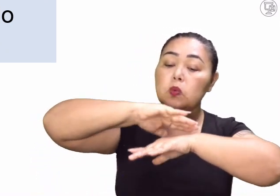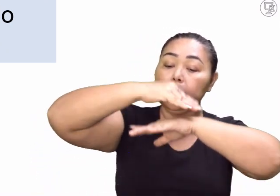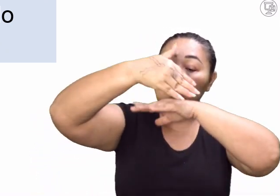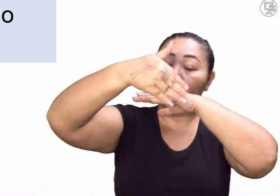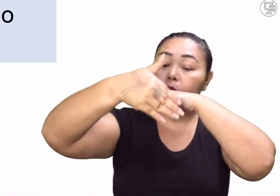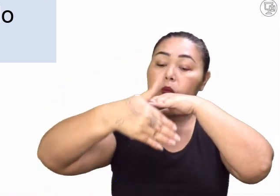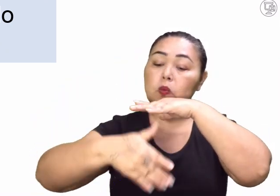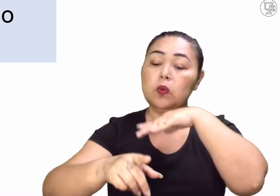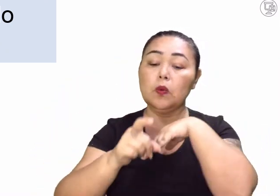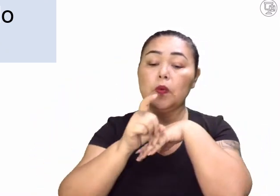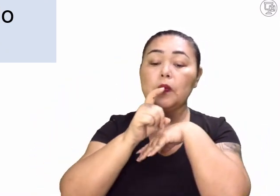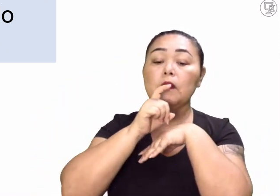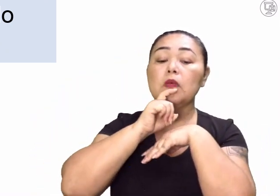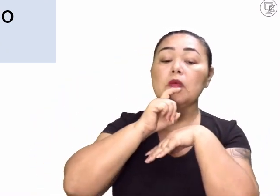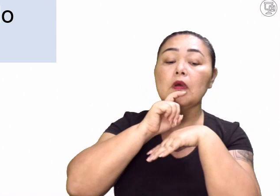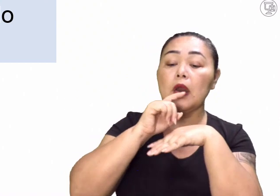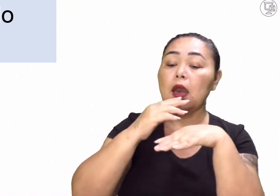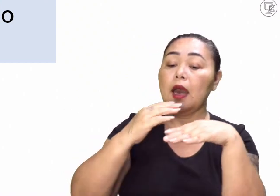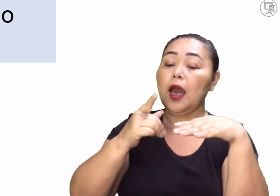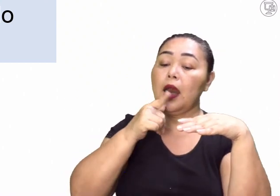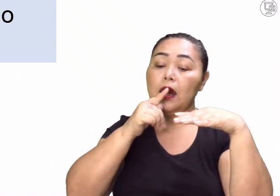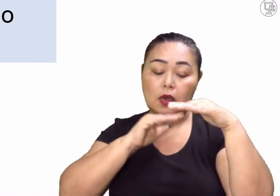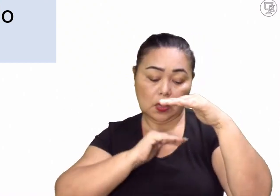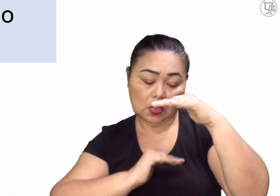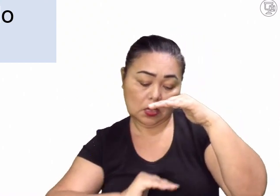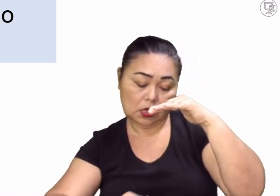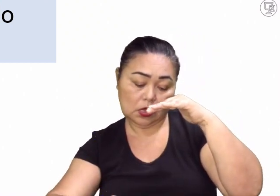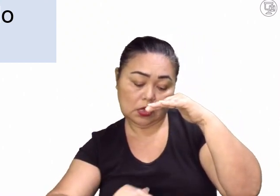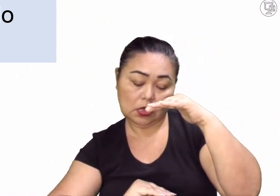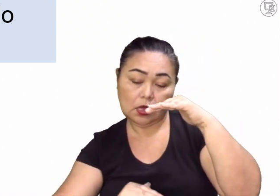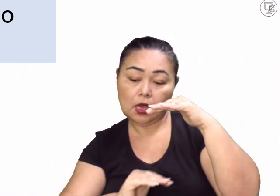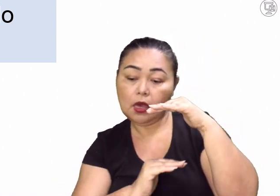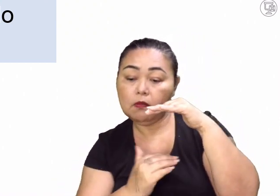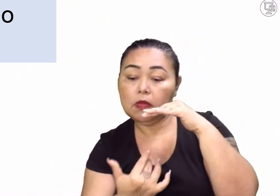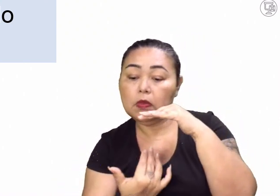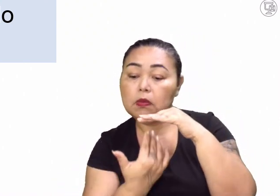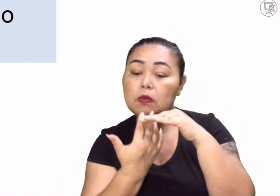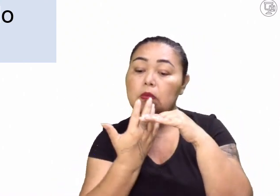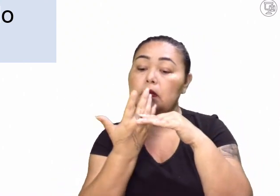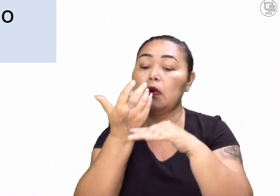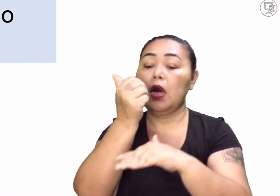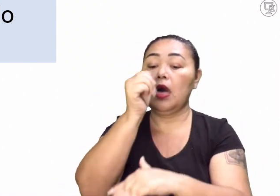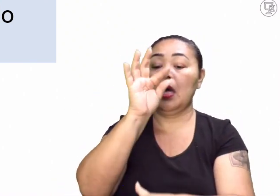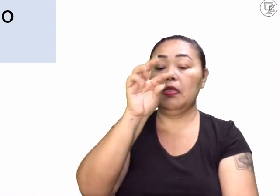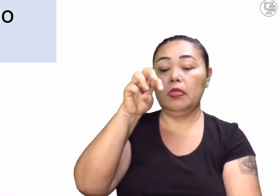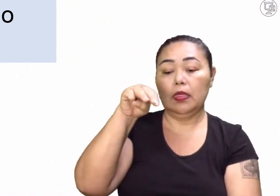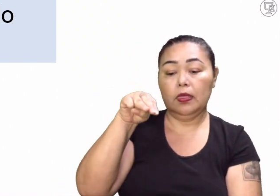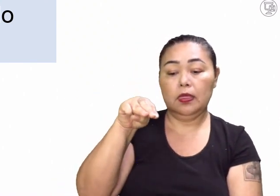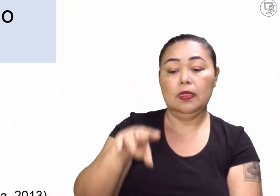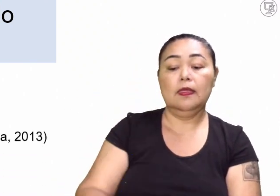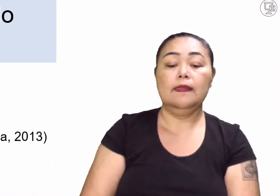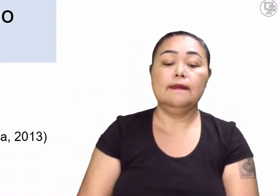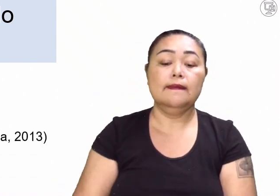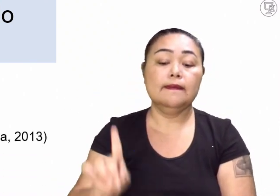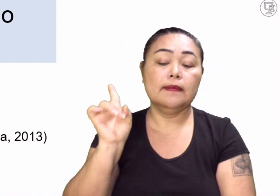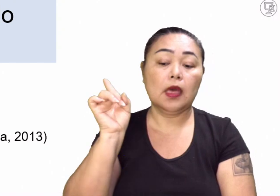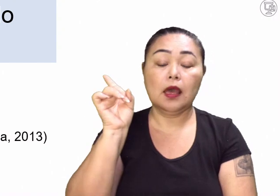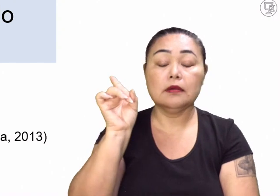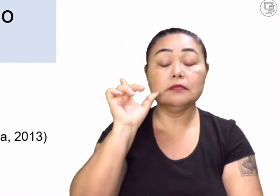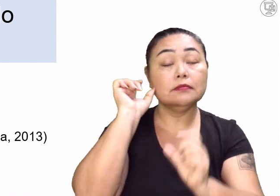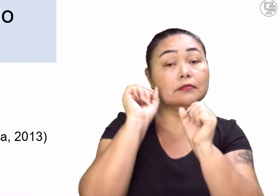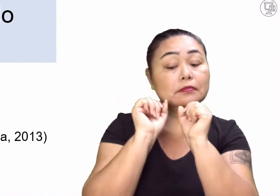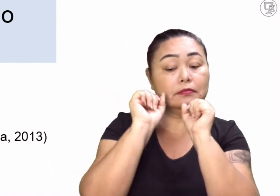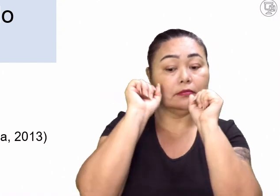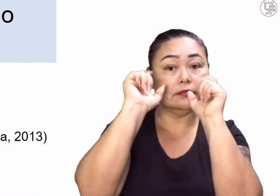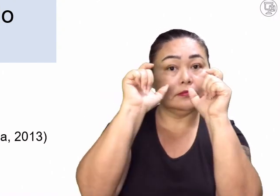do subsolo e da atmosfera. Muito bem. Então, fique ligado